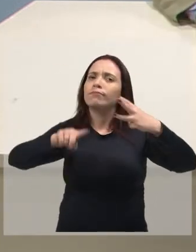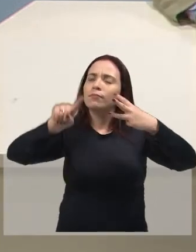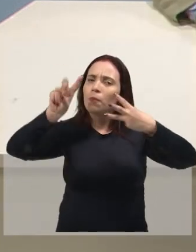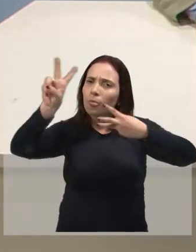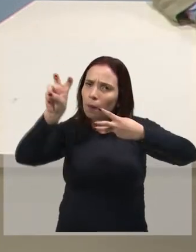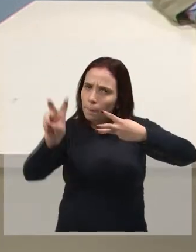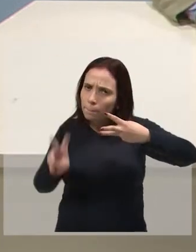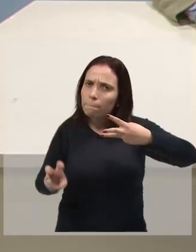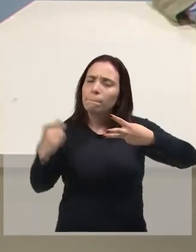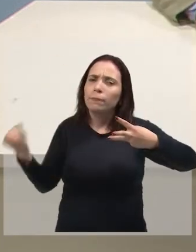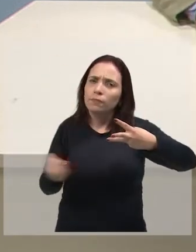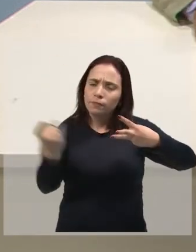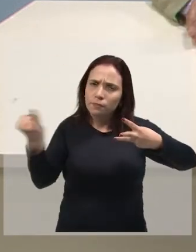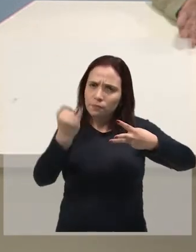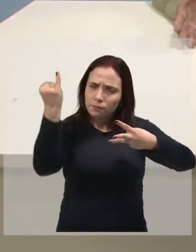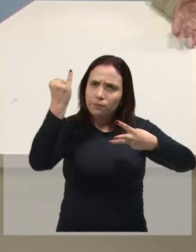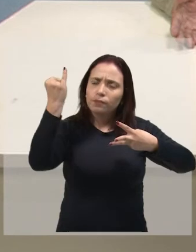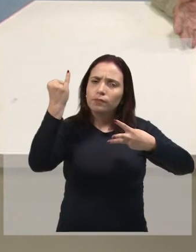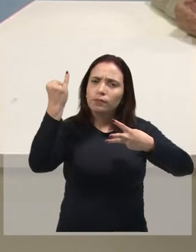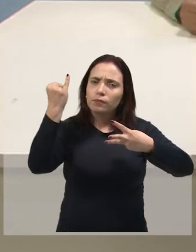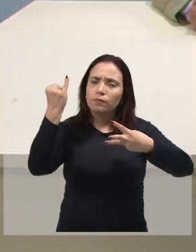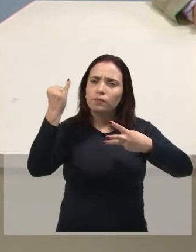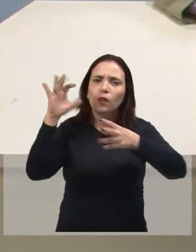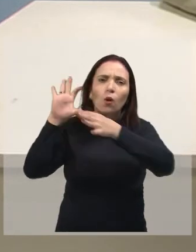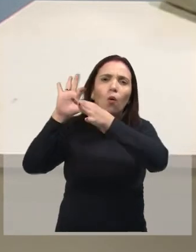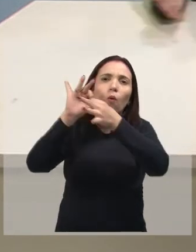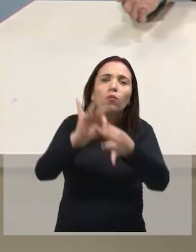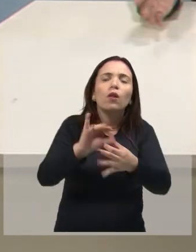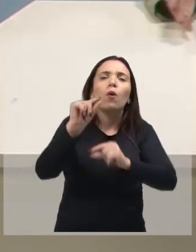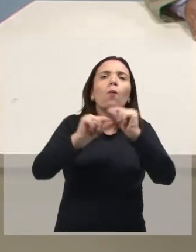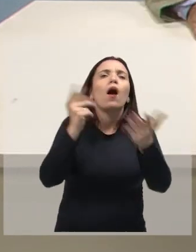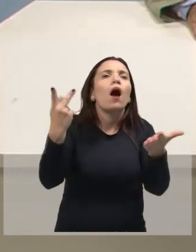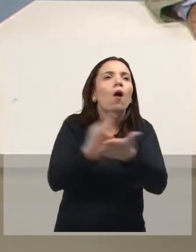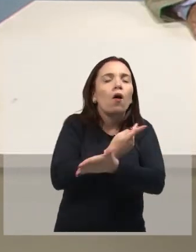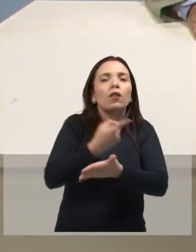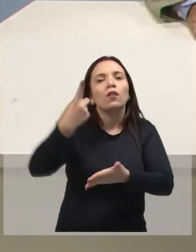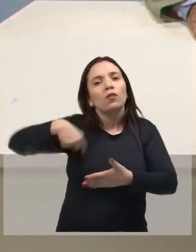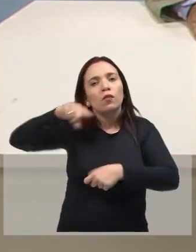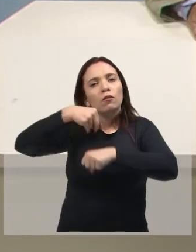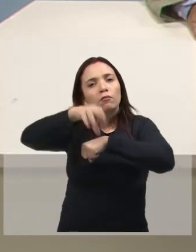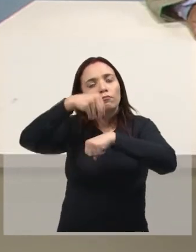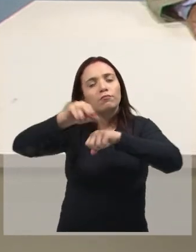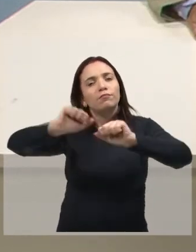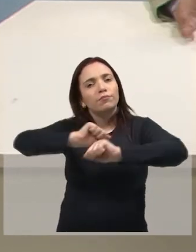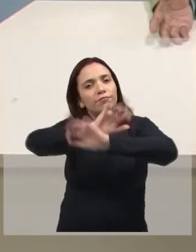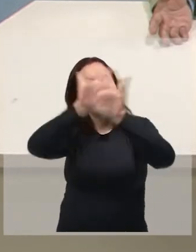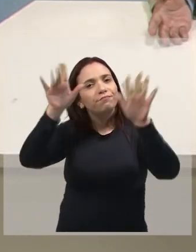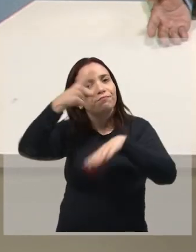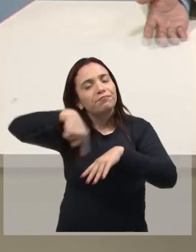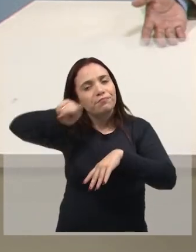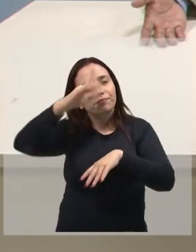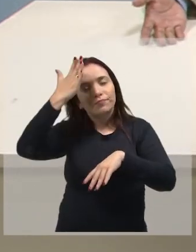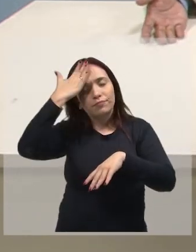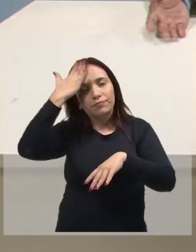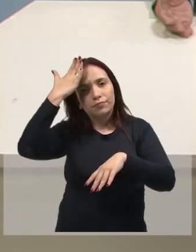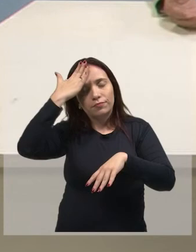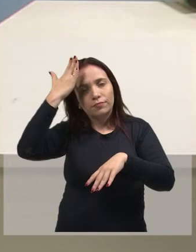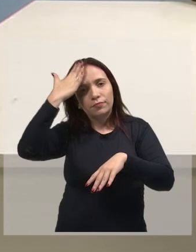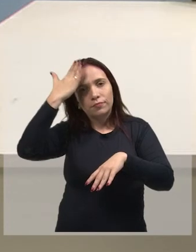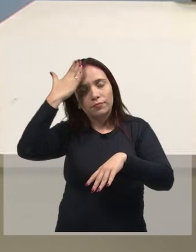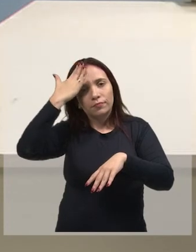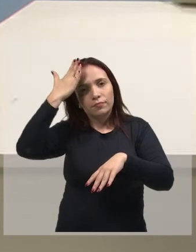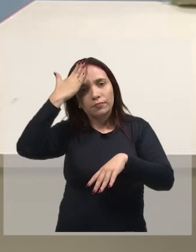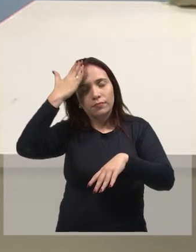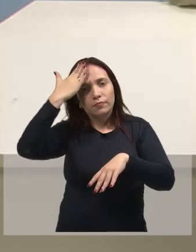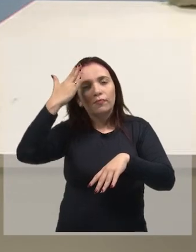temas em voga, que foram contextualizados, né, e esclarecidos aqui na nossa conversa, principalmente